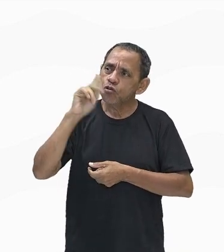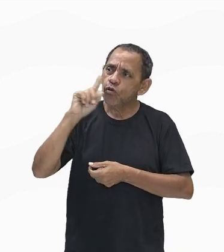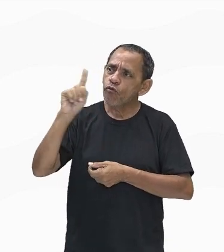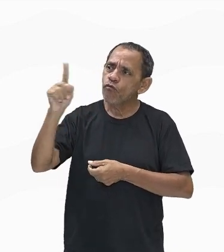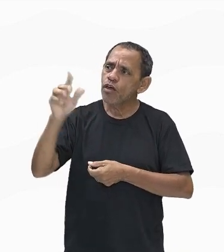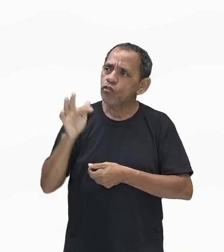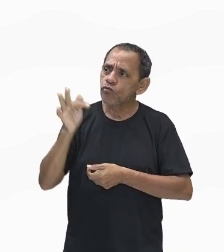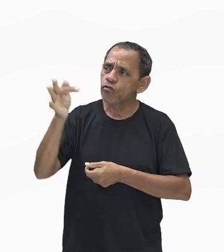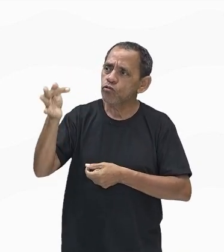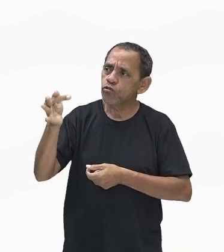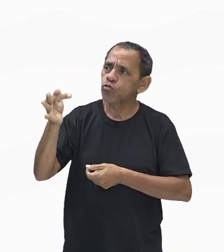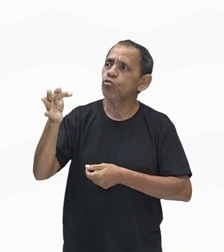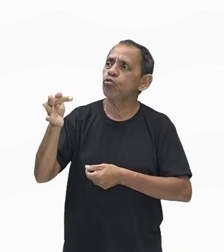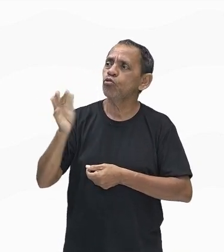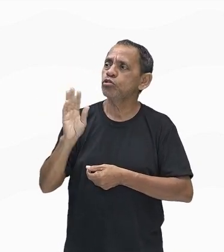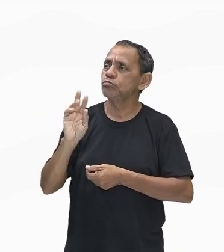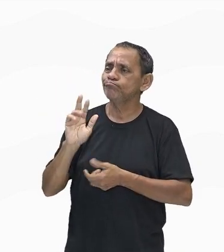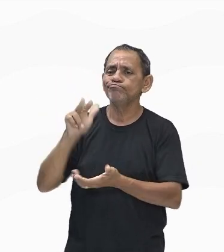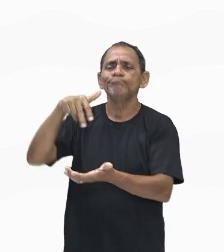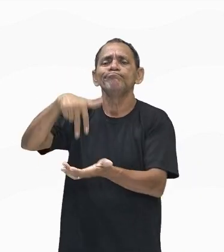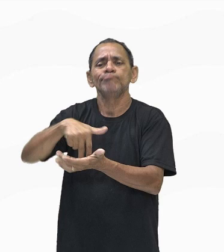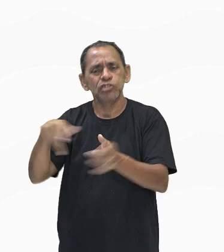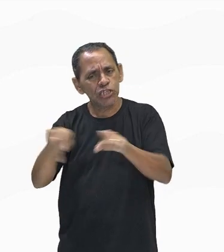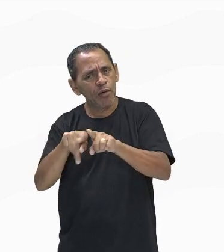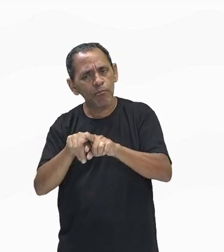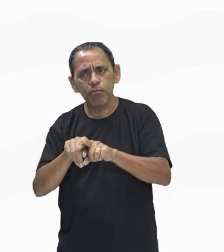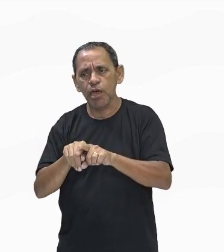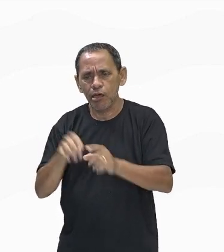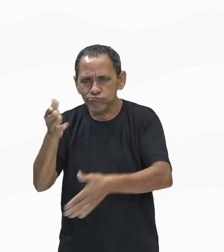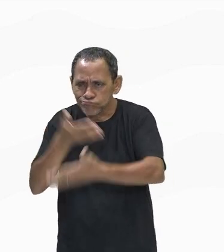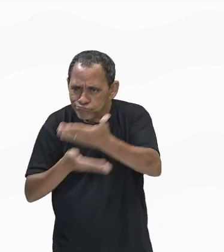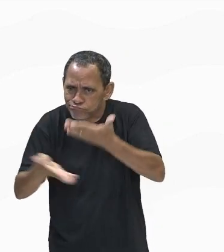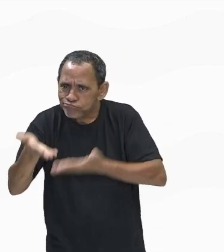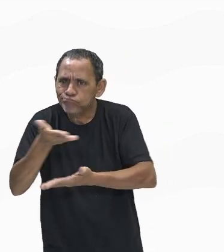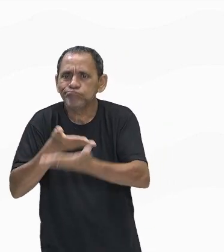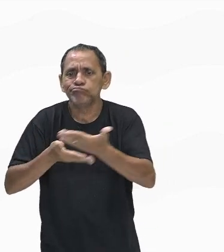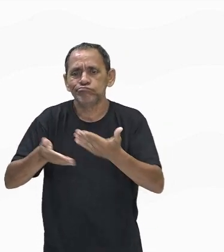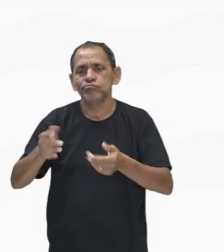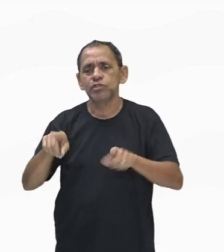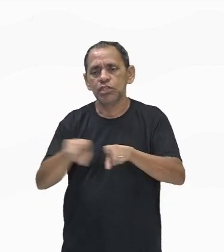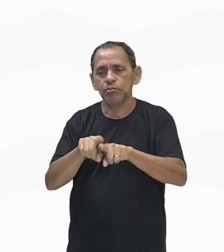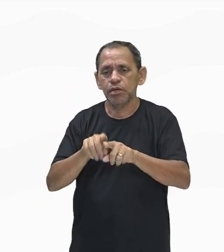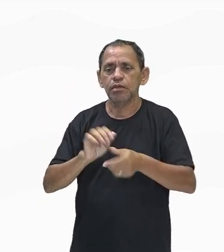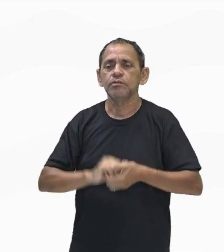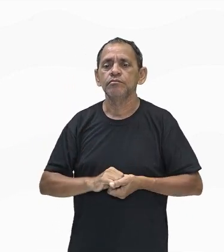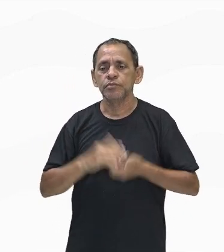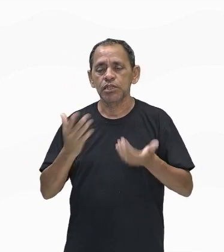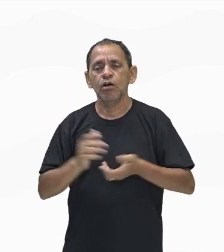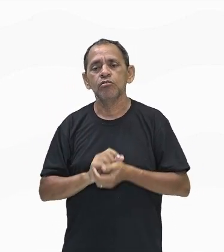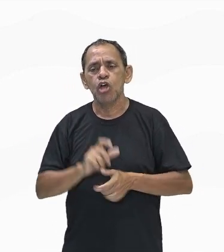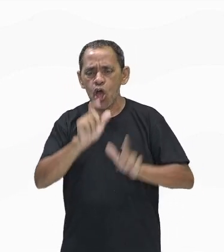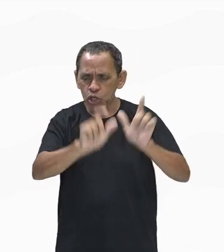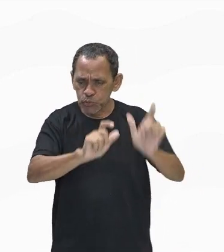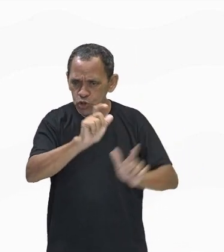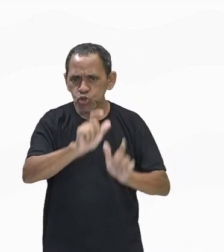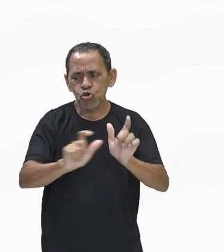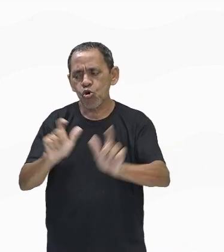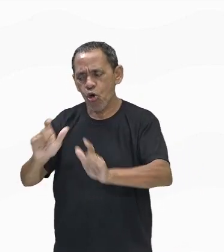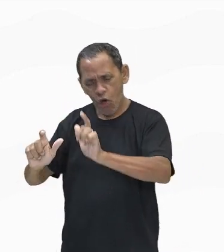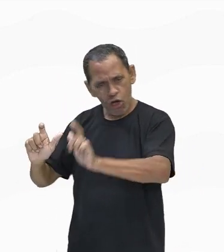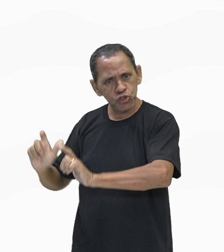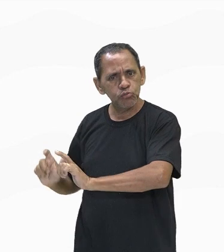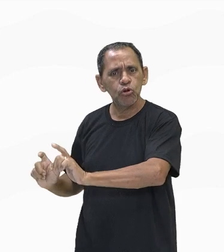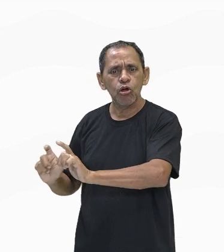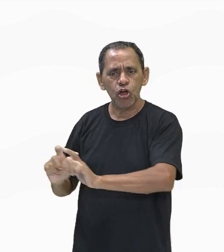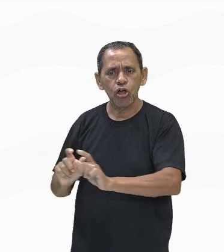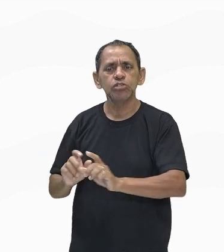aspecto, né, dentro do propósito de vida social, aí já envolve mais as pessoas que estão ao nosso redor